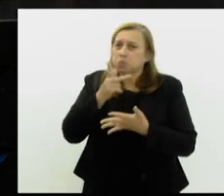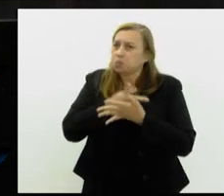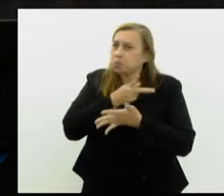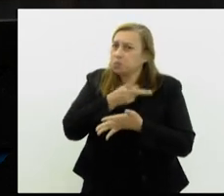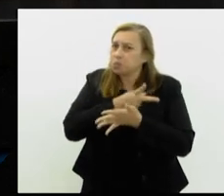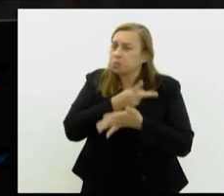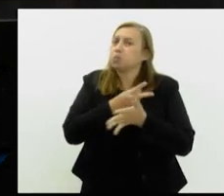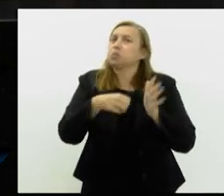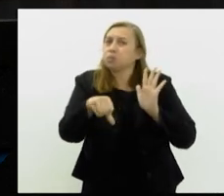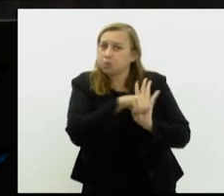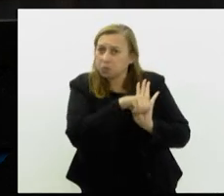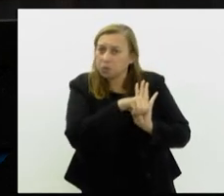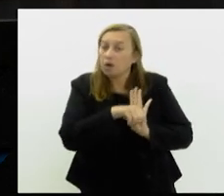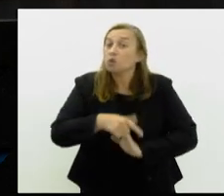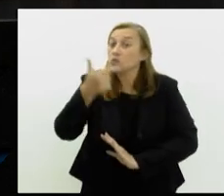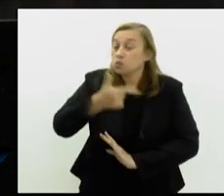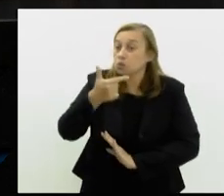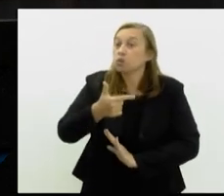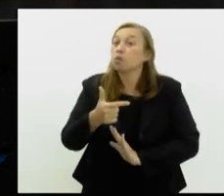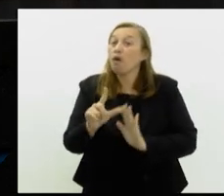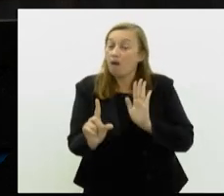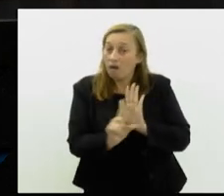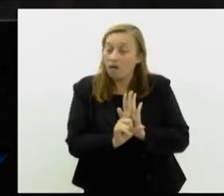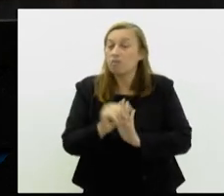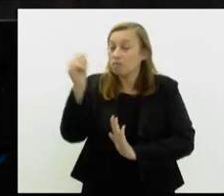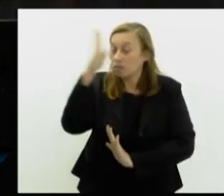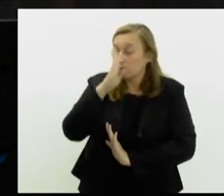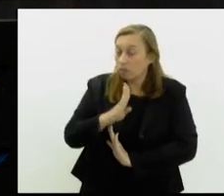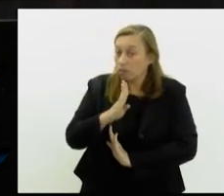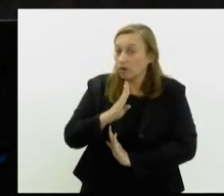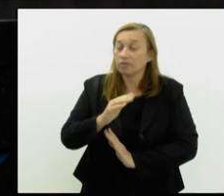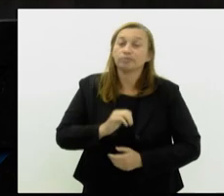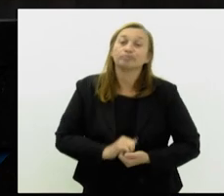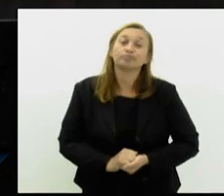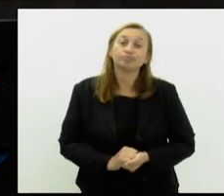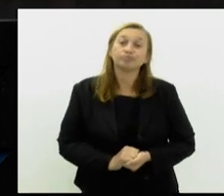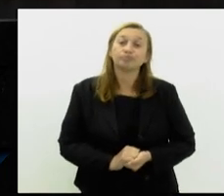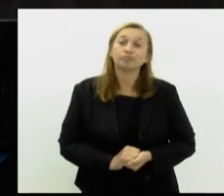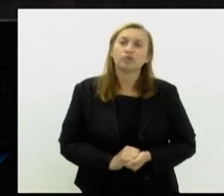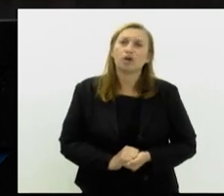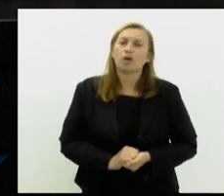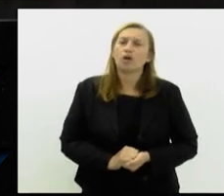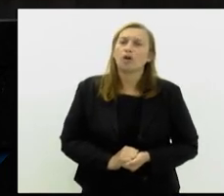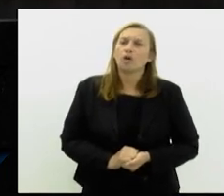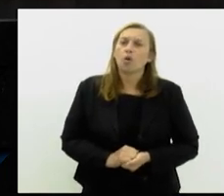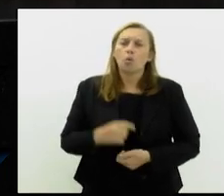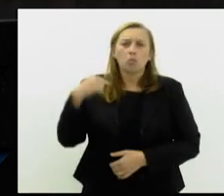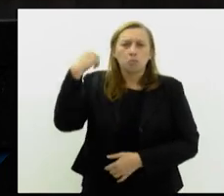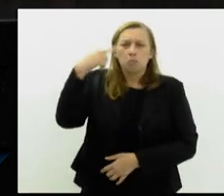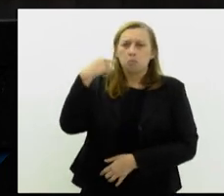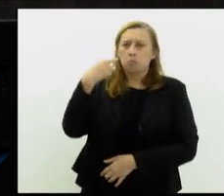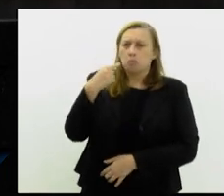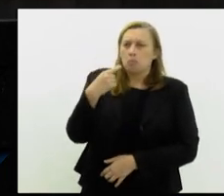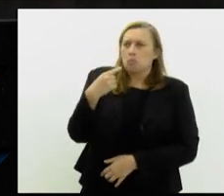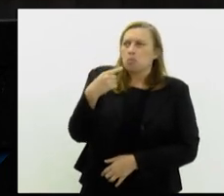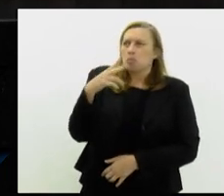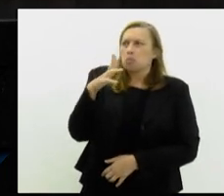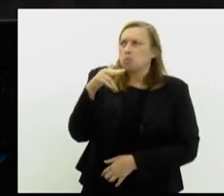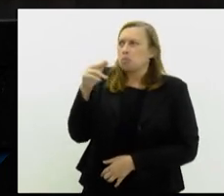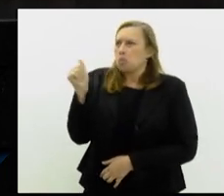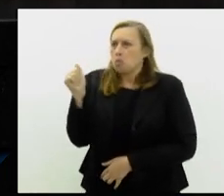criminoso segundo a legislação brasileira é um advogado que jamais